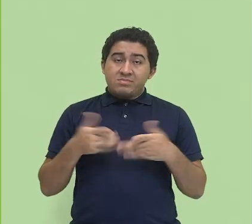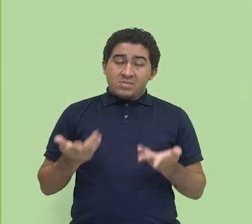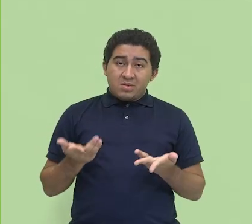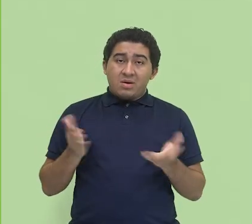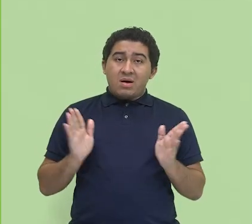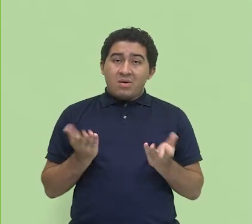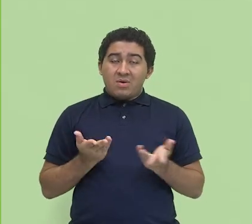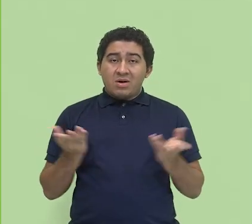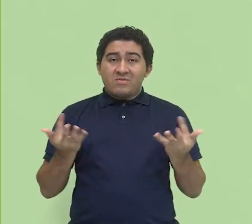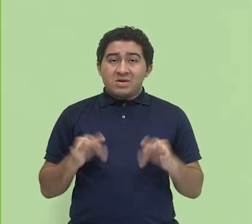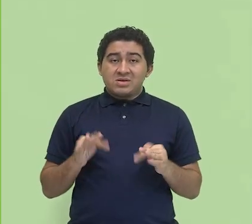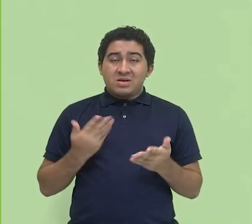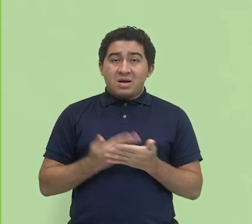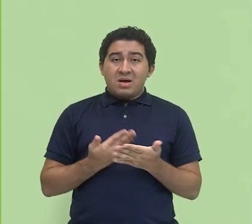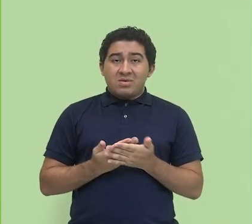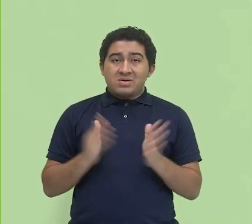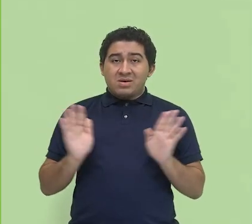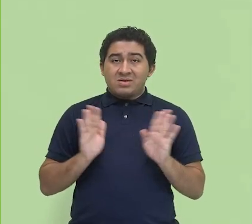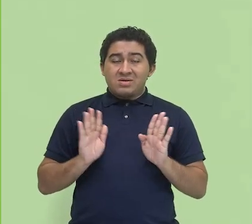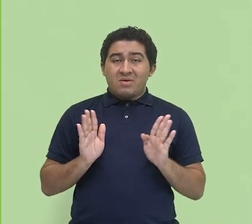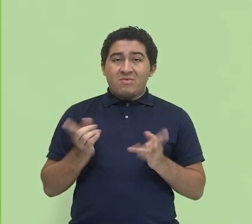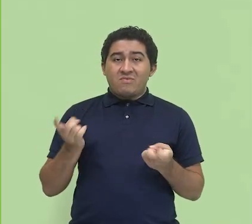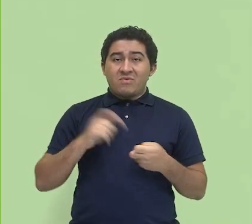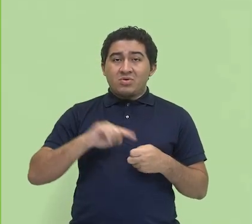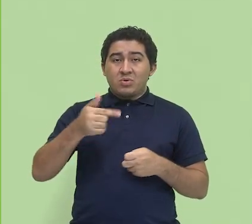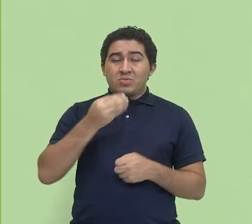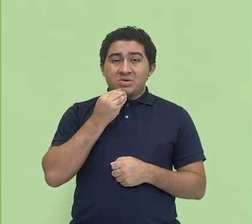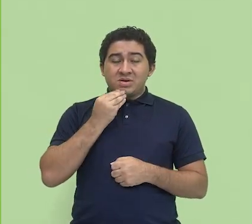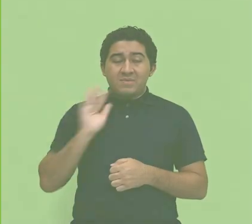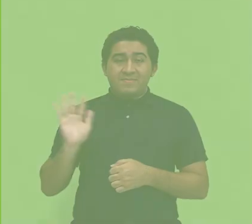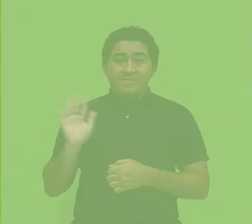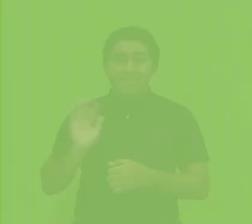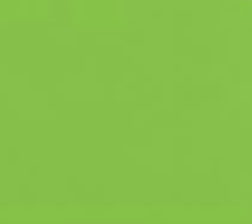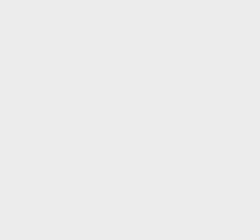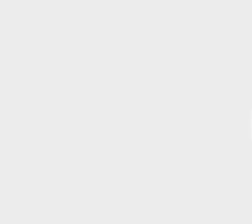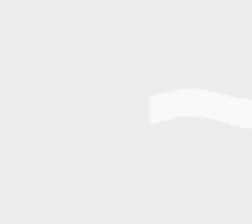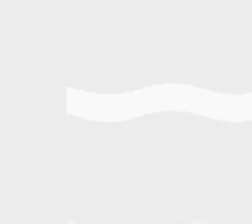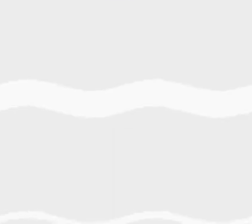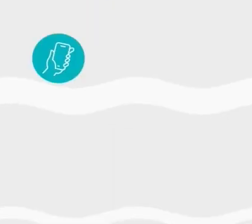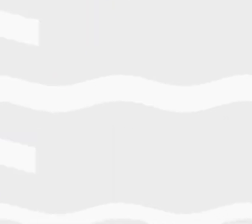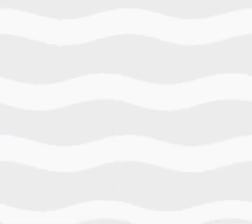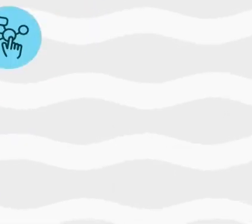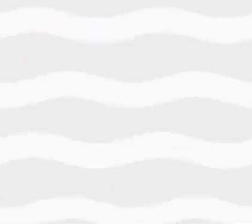me despeço de vocês aqui, encerro a aula e volto numa outra oportunidade. Tchau, pessoal.